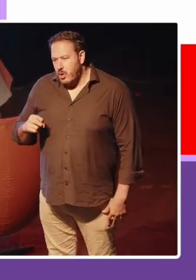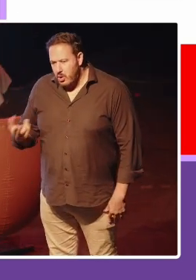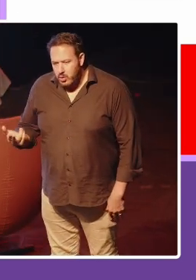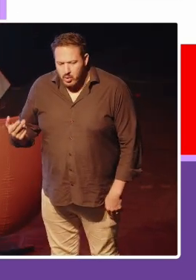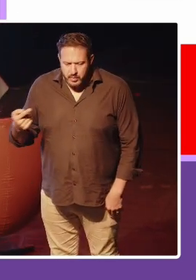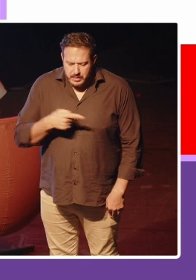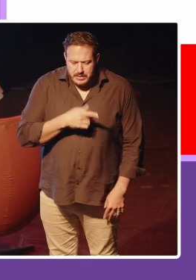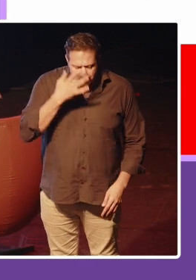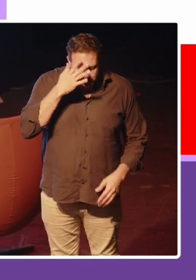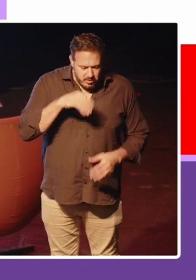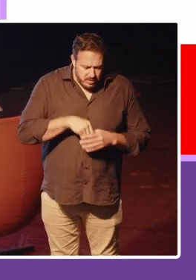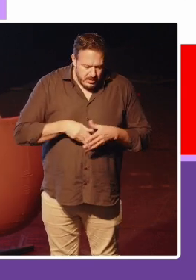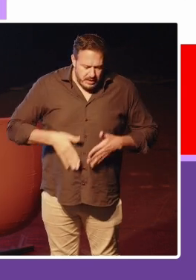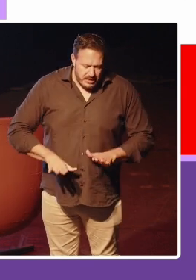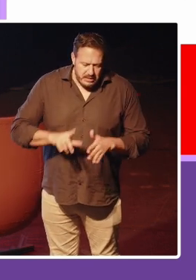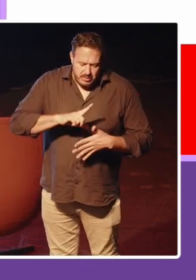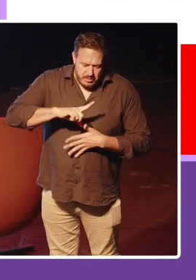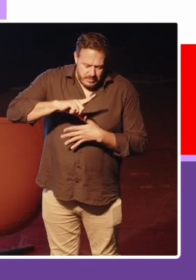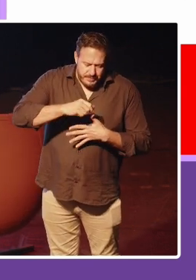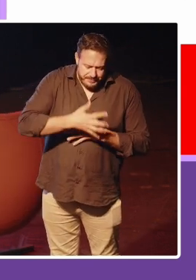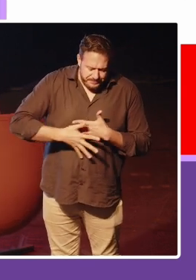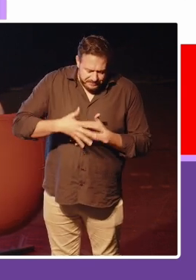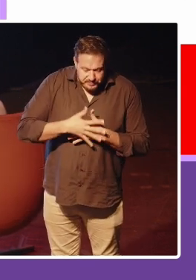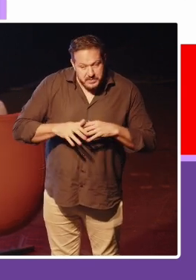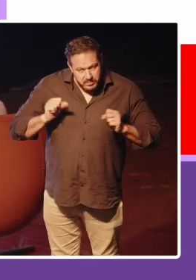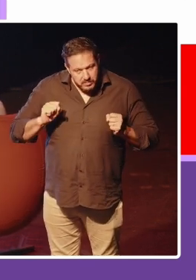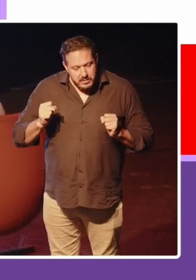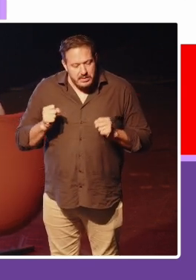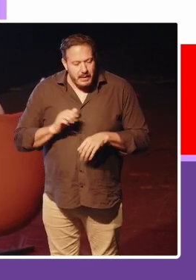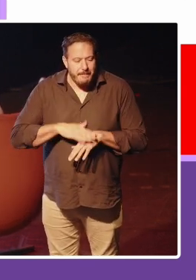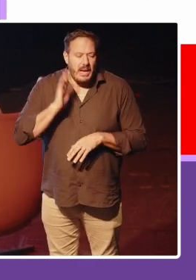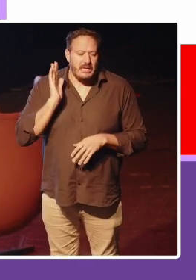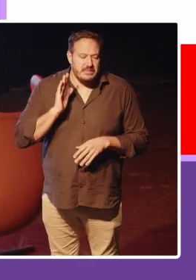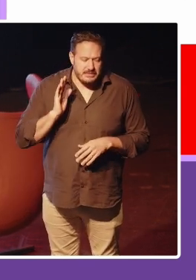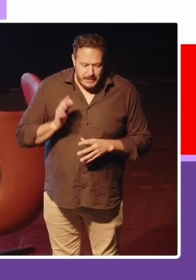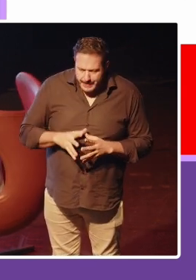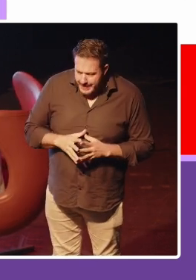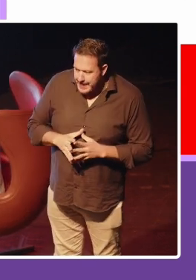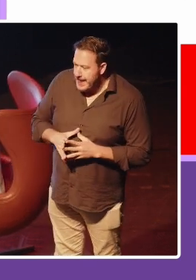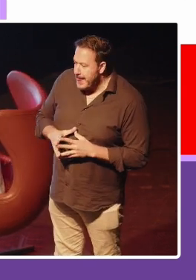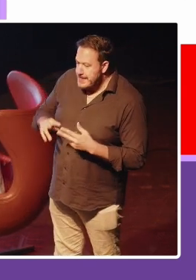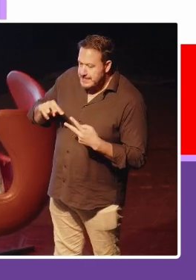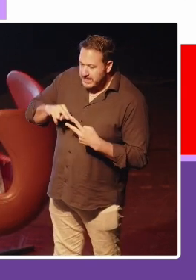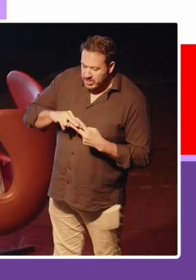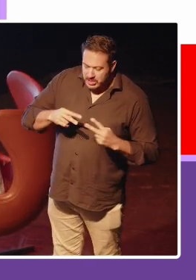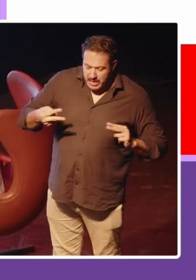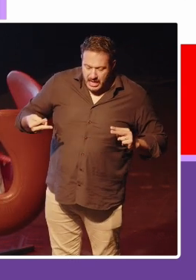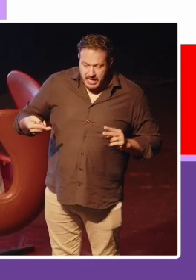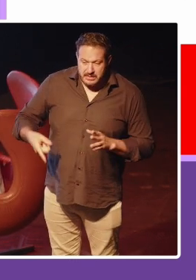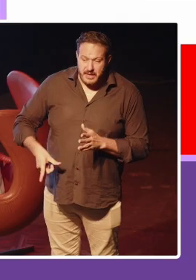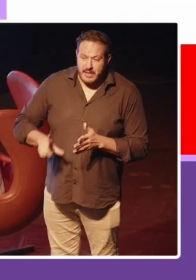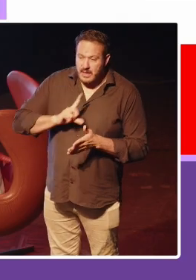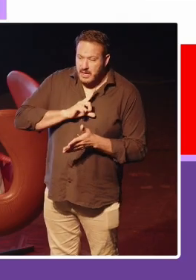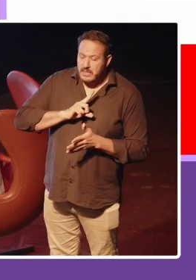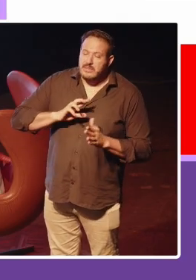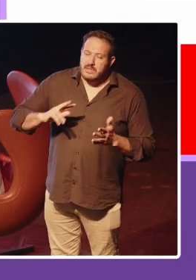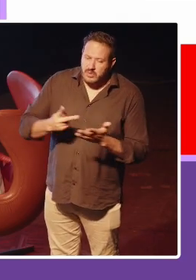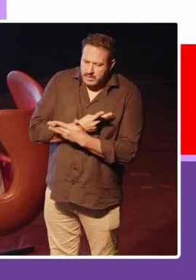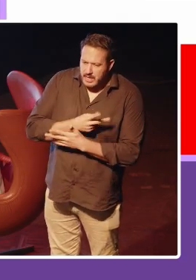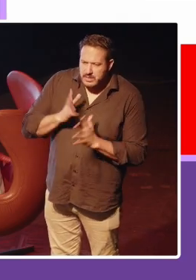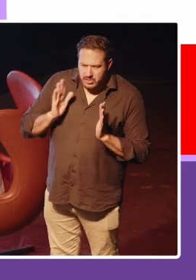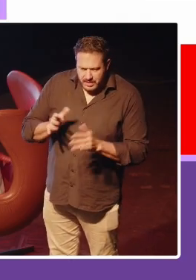como latinos, teriam maior chance de demência, né? E genética, quanto antes ela acontece, como já foi